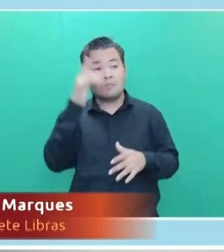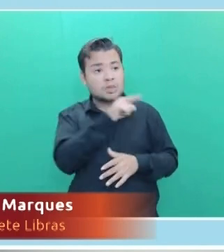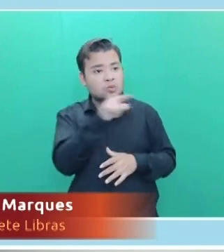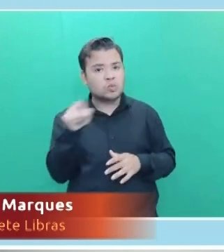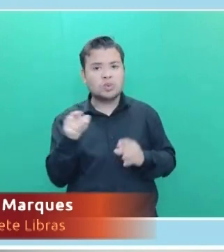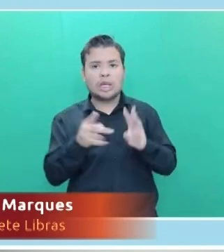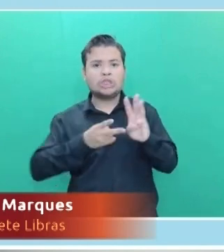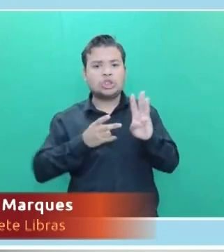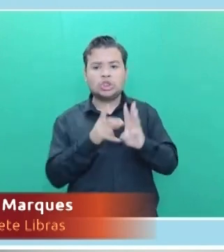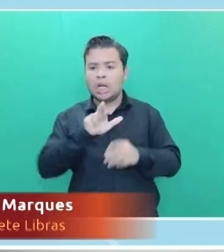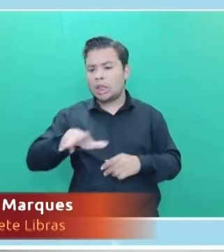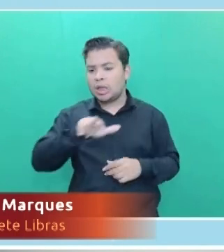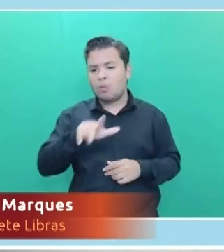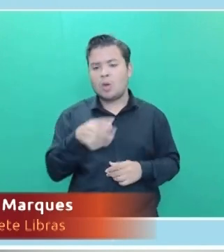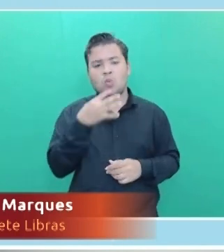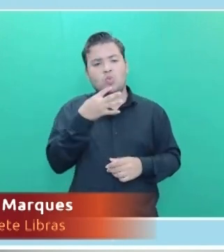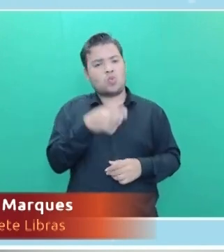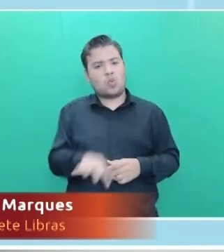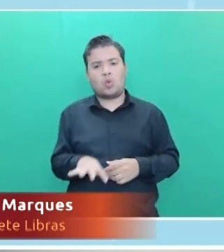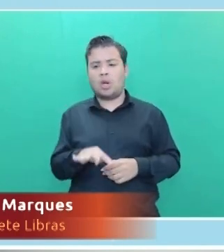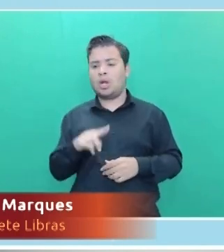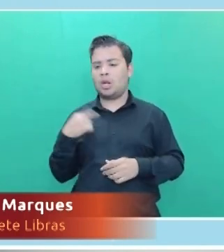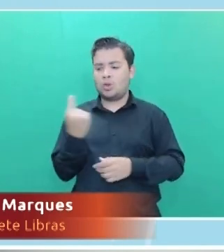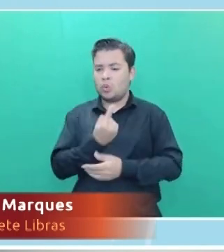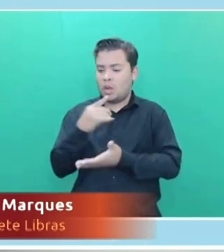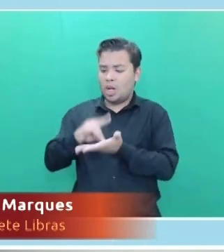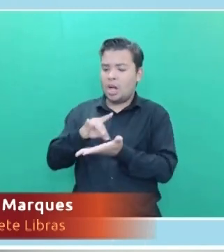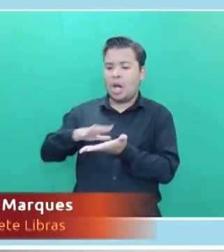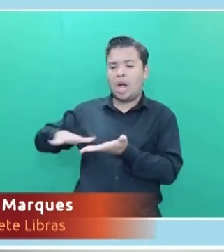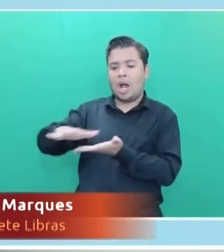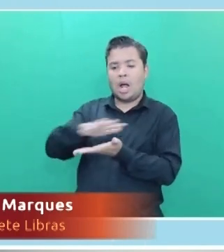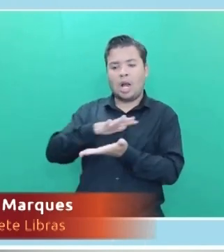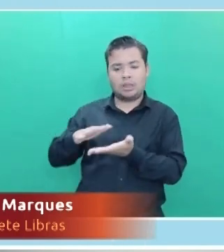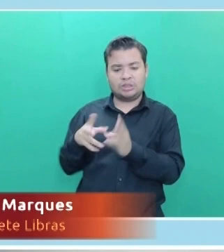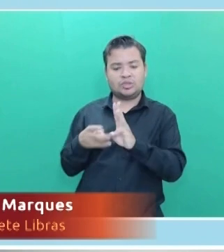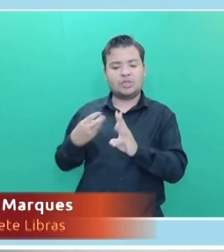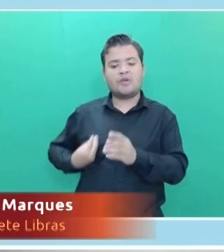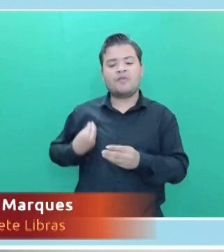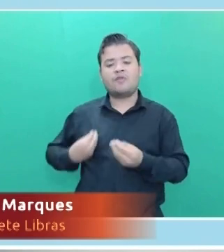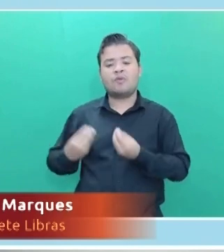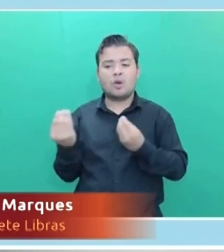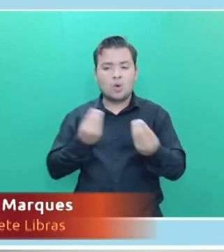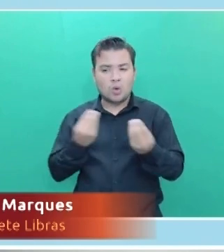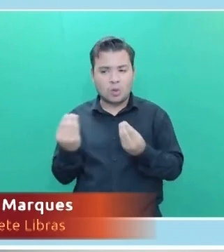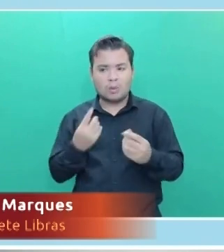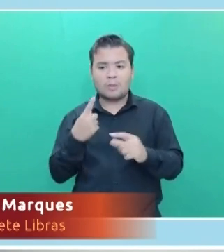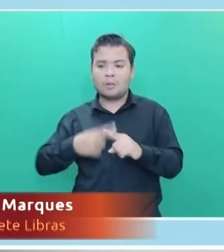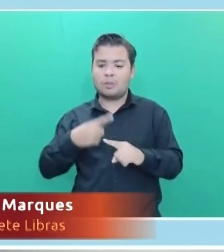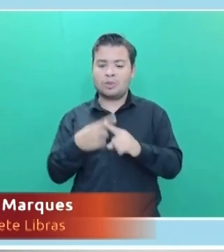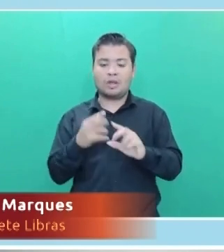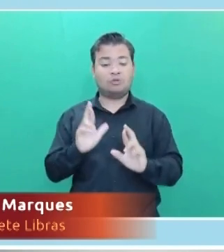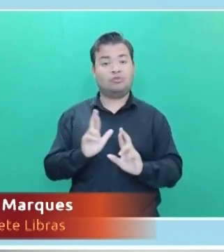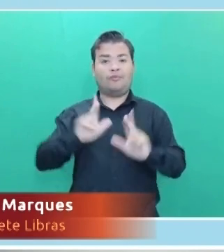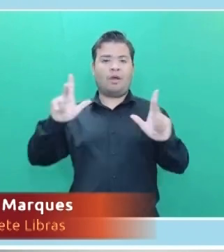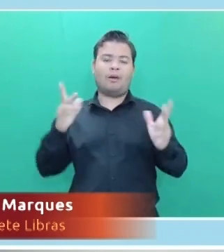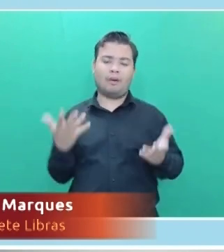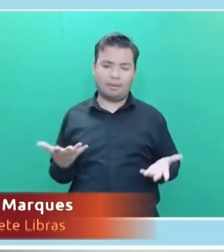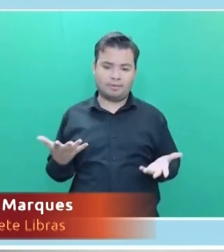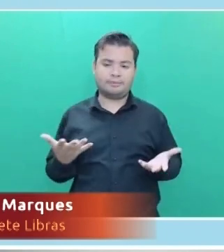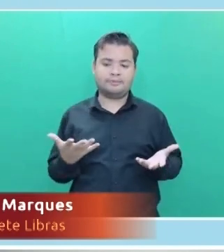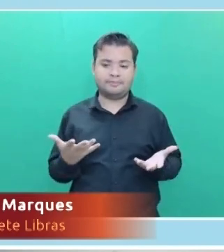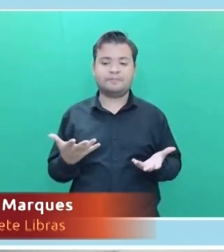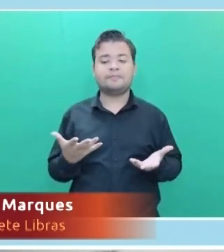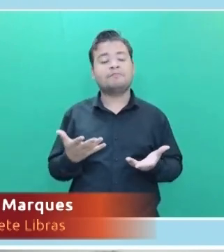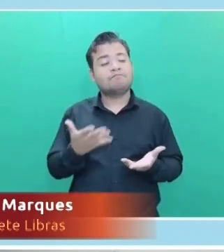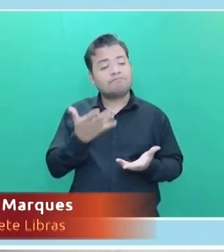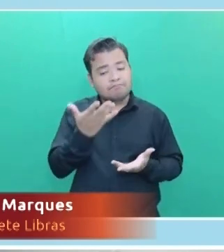sabe a realidade, como é que o índio vive. É um contexto diferente do não indígena. Então, muitas